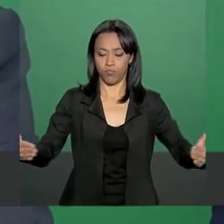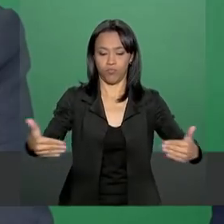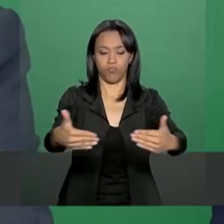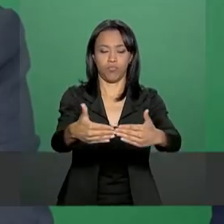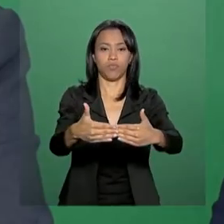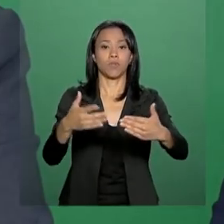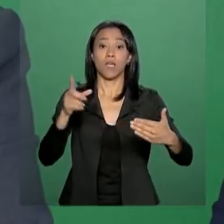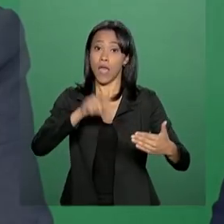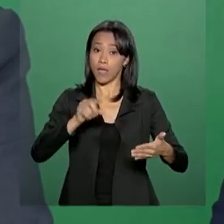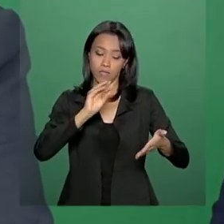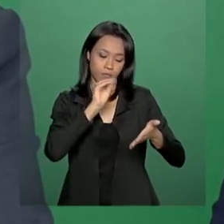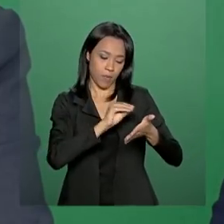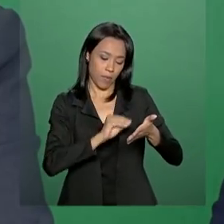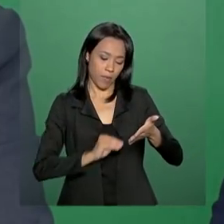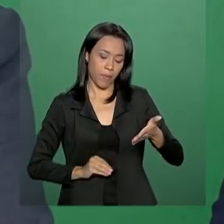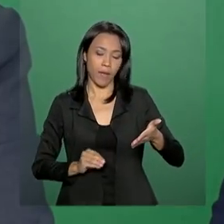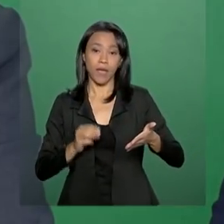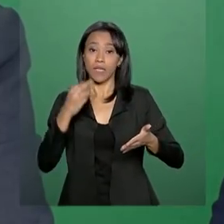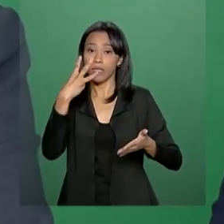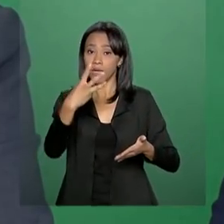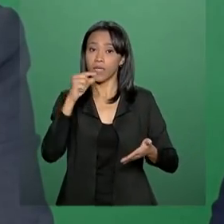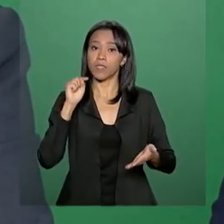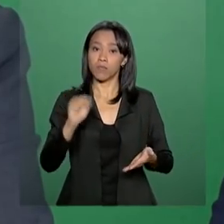barragens cadastradas,